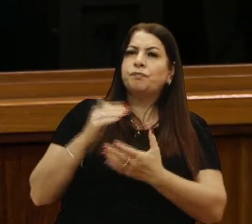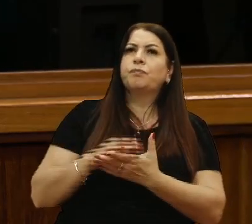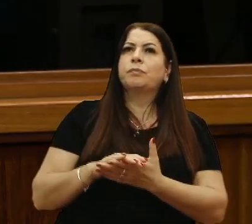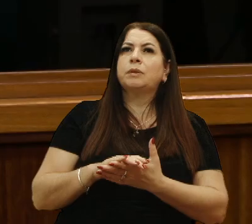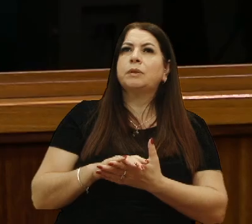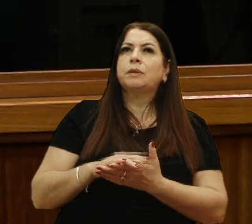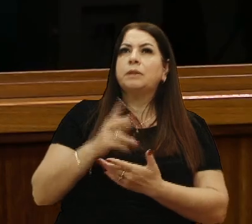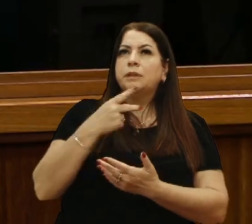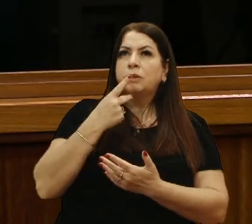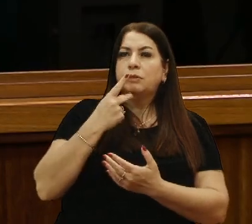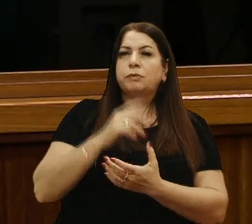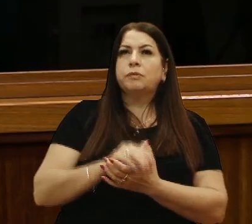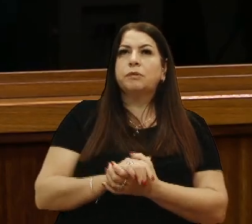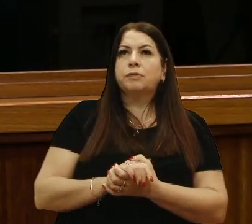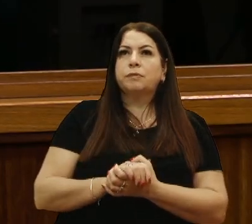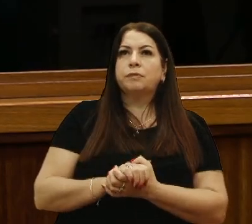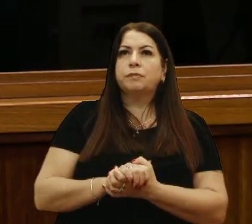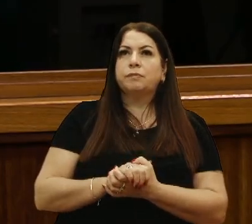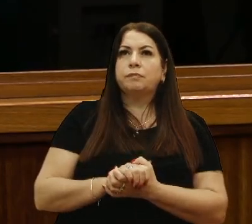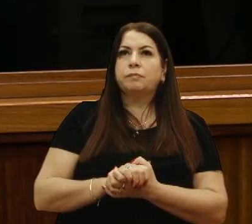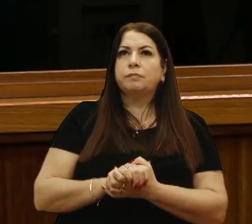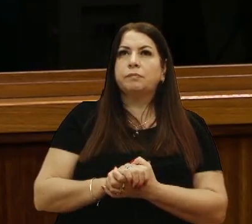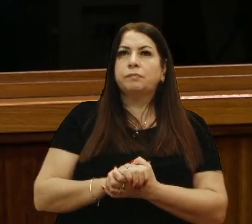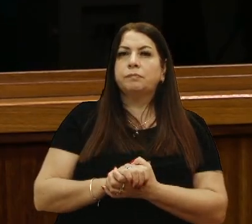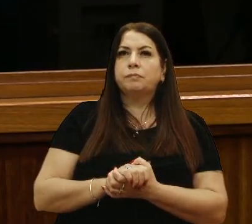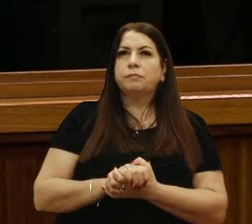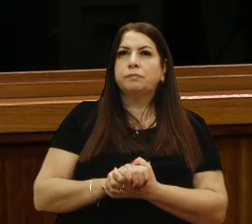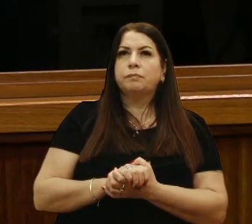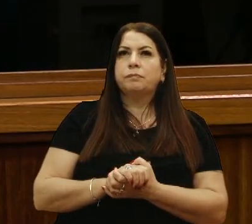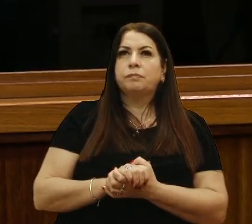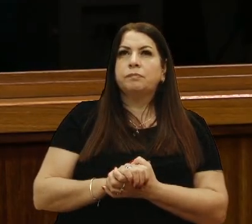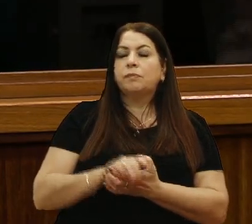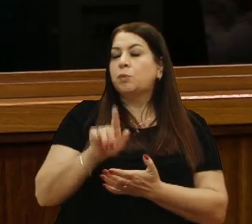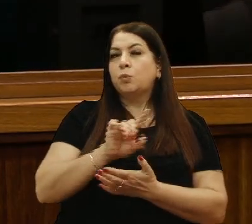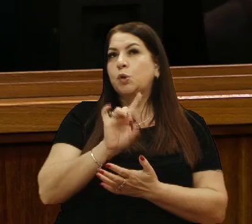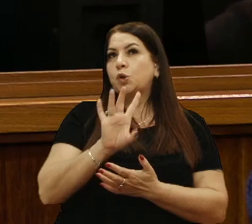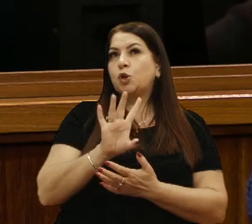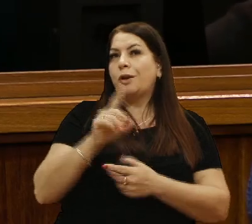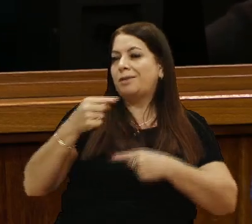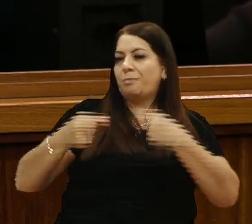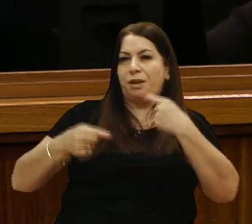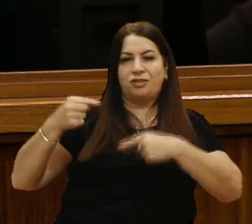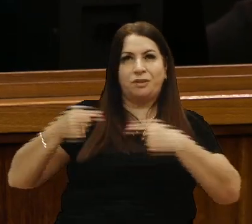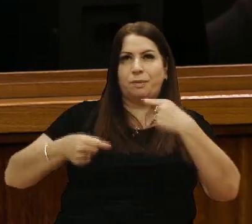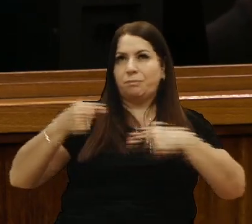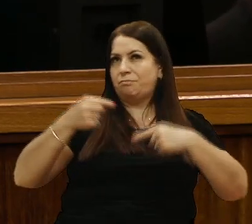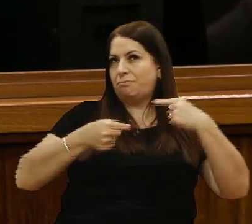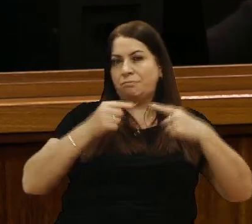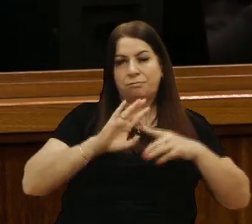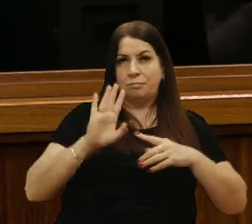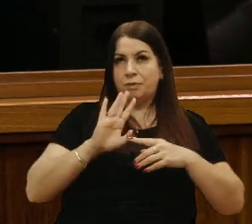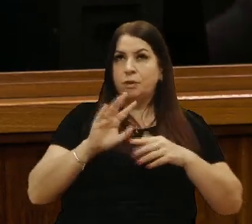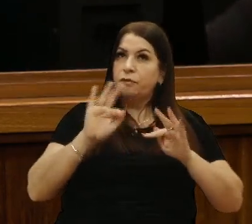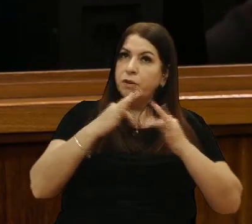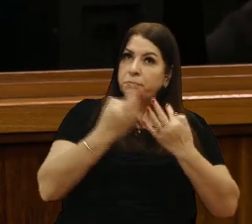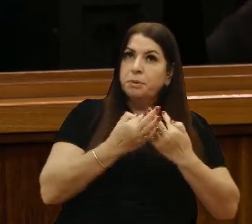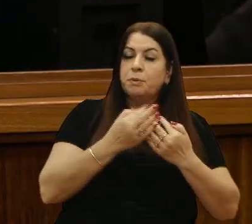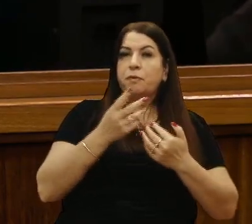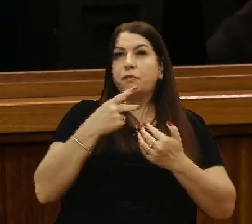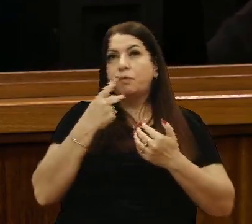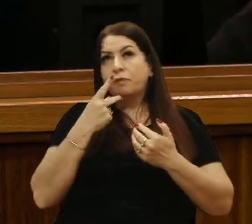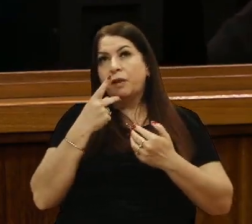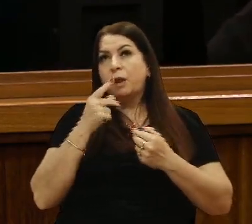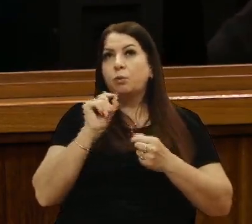eu falei que não basta só debates, onde as famílias falam